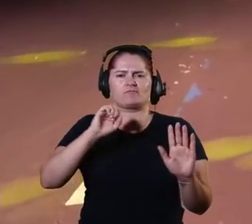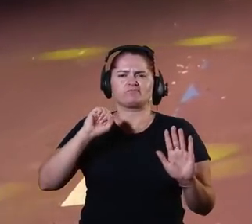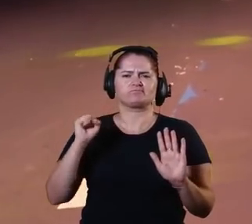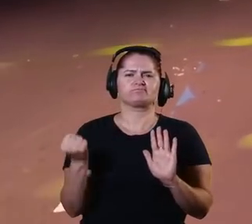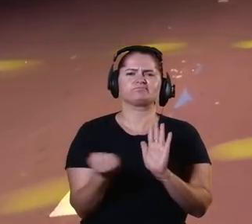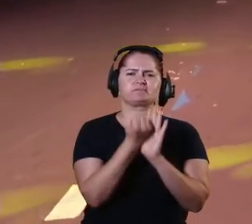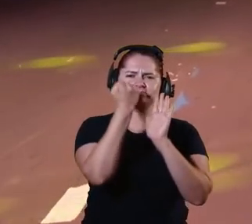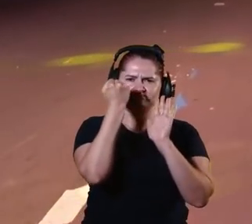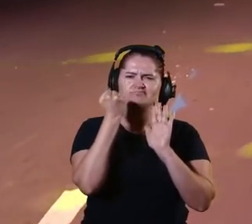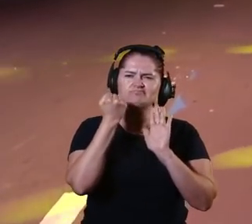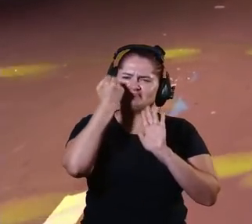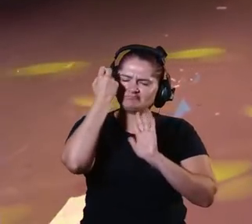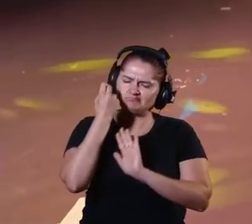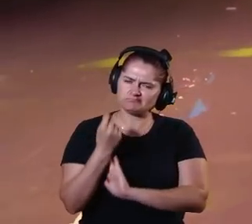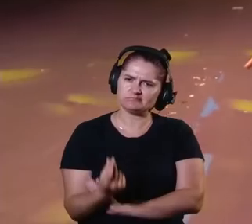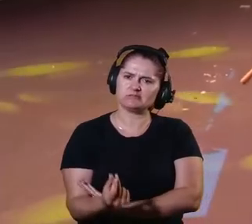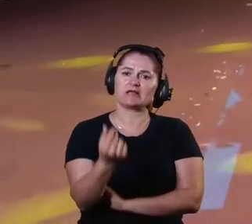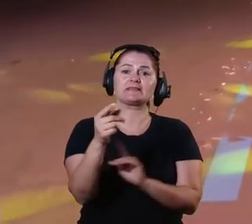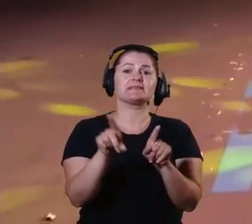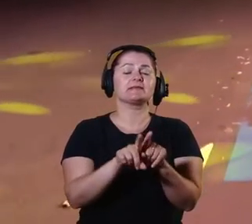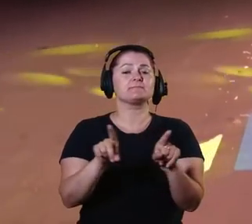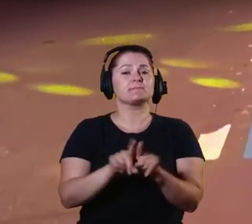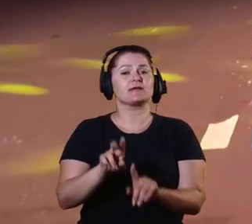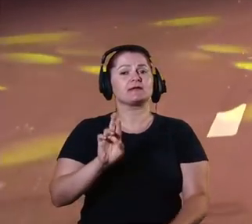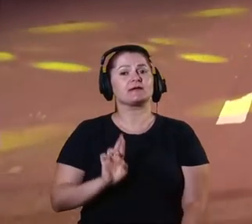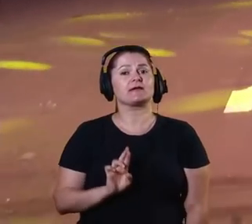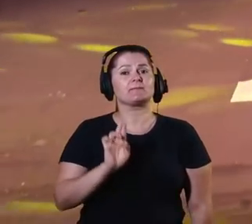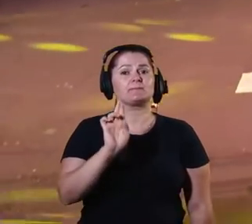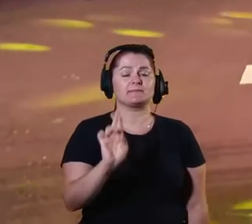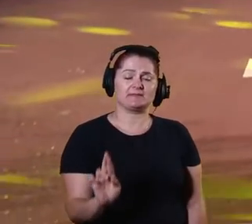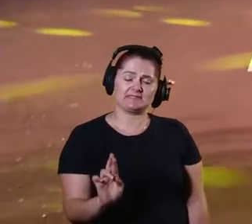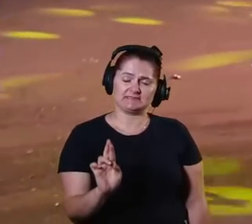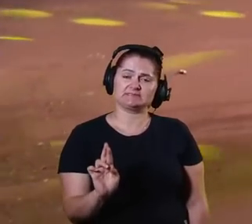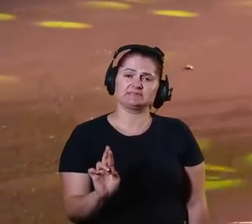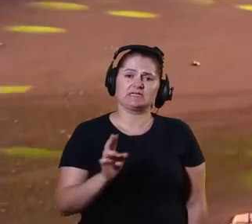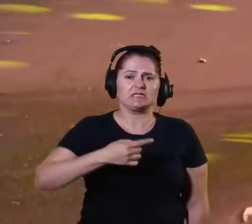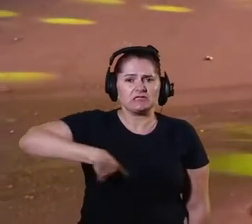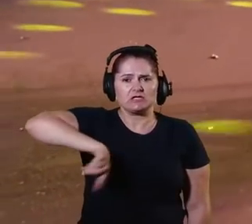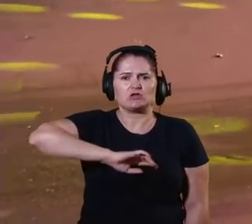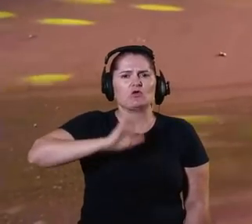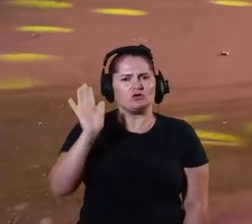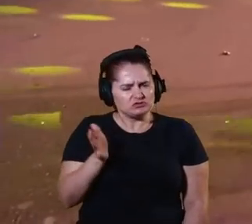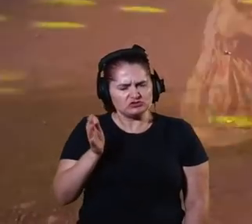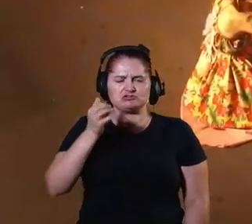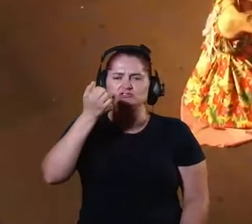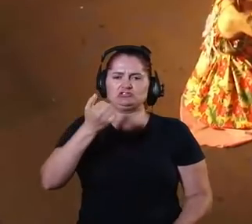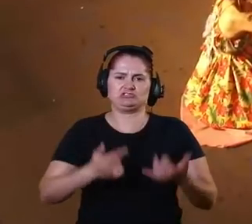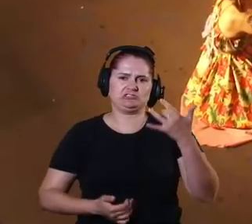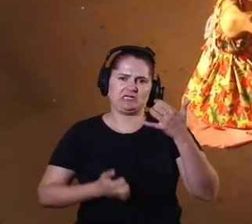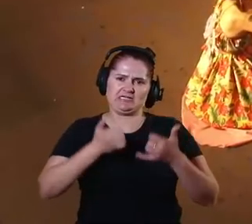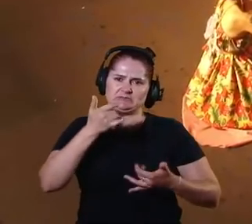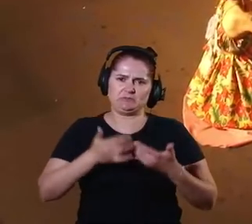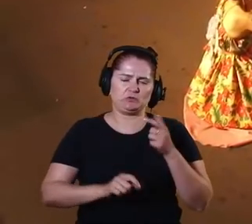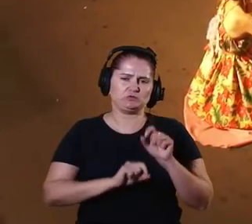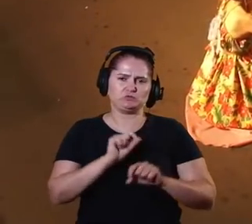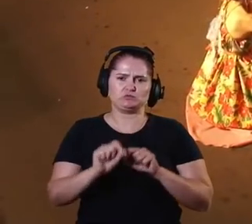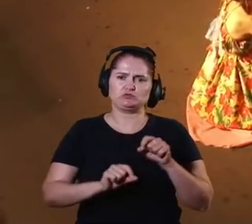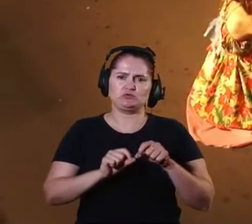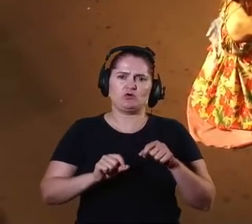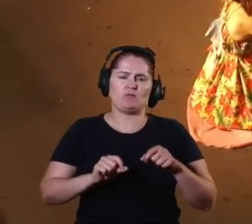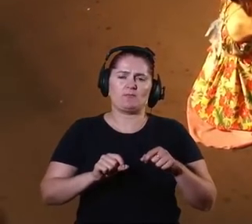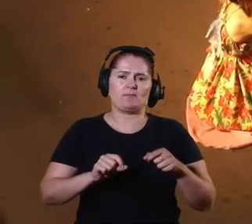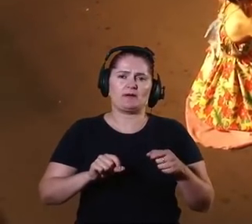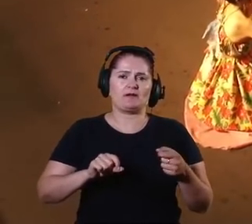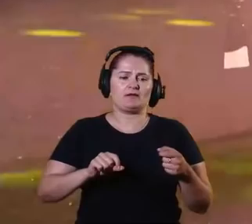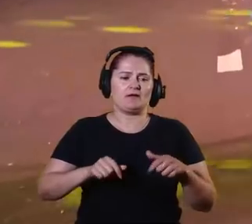mas também a representatividade daquilo que já falávamos, dessa multipopulação,